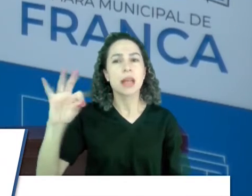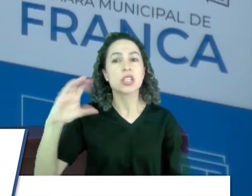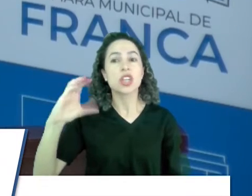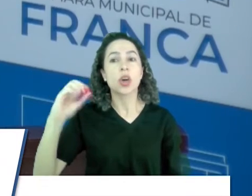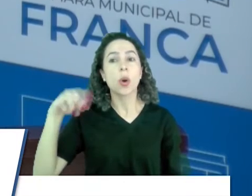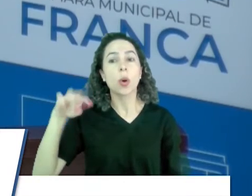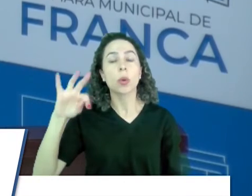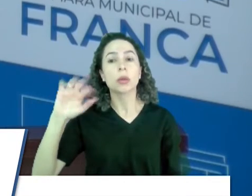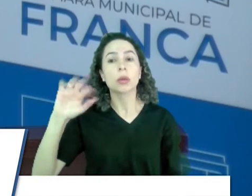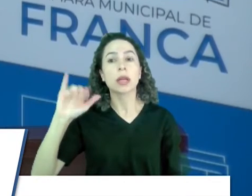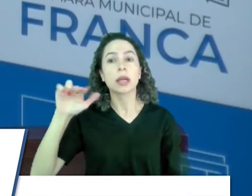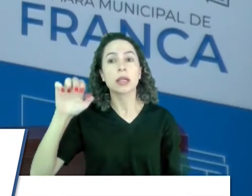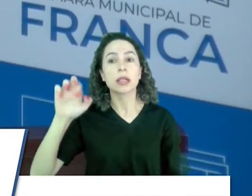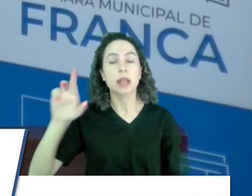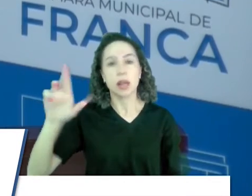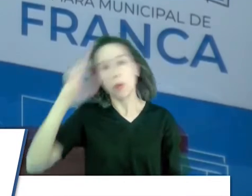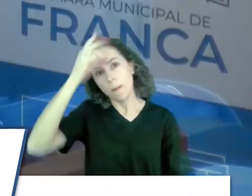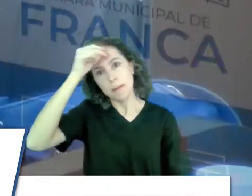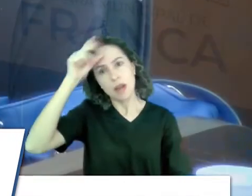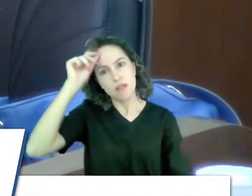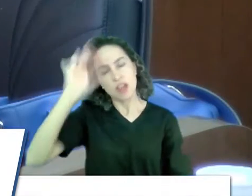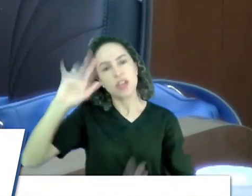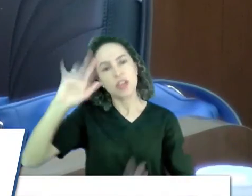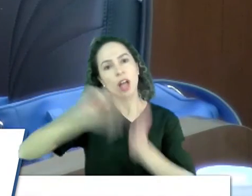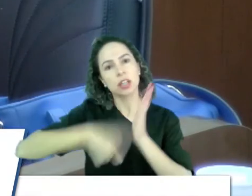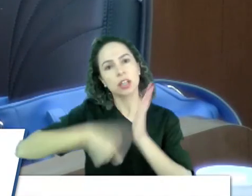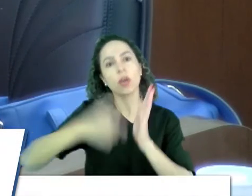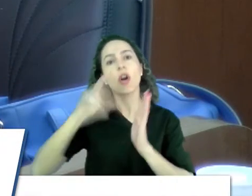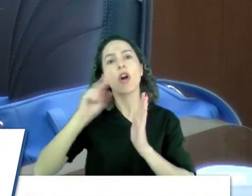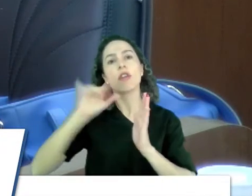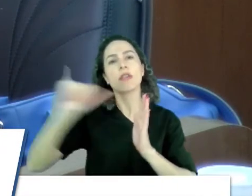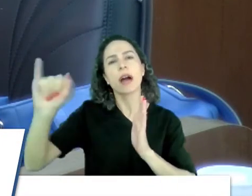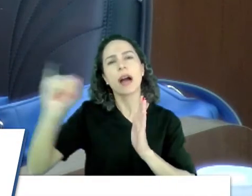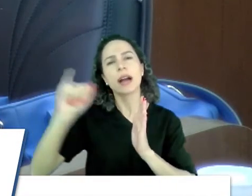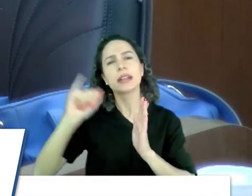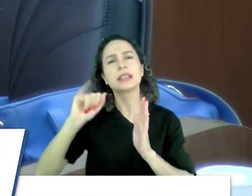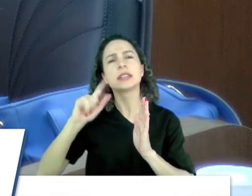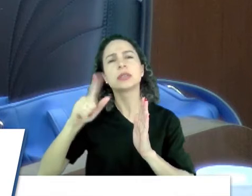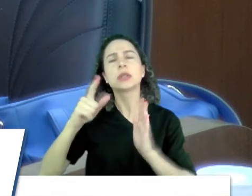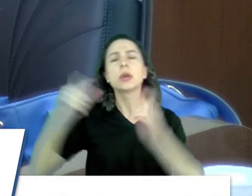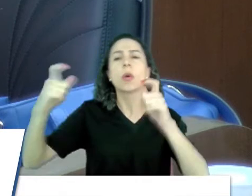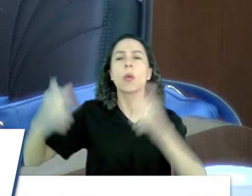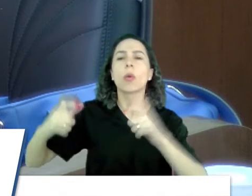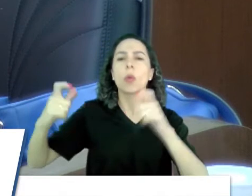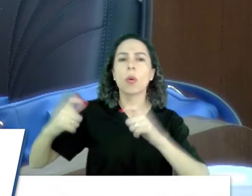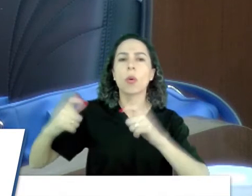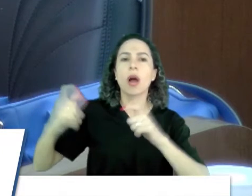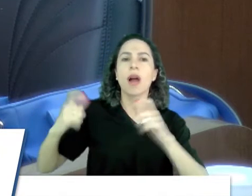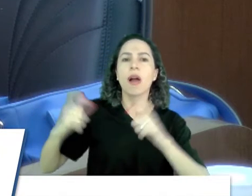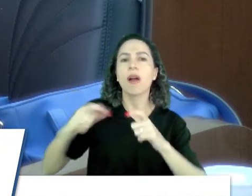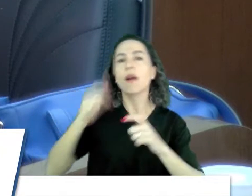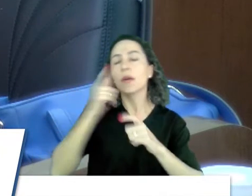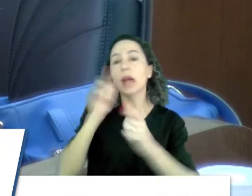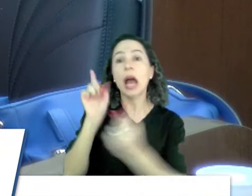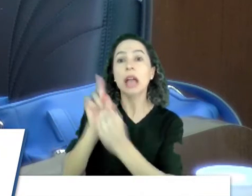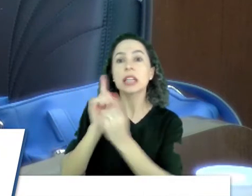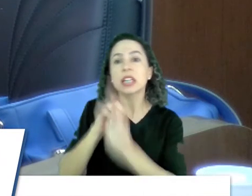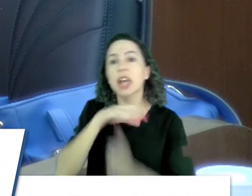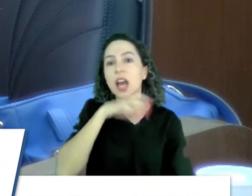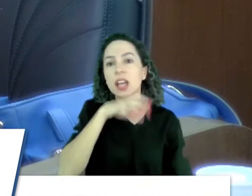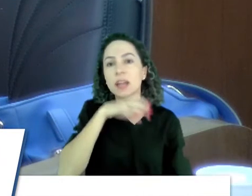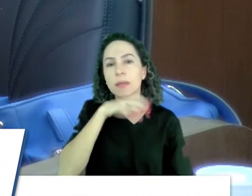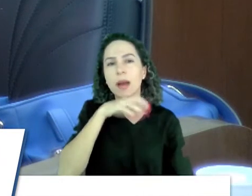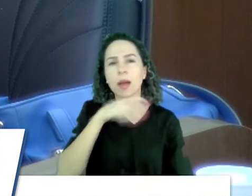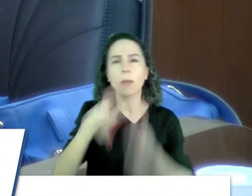o prefeito já assinou e vai ser num local para poder atender os animais da população de